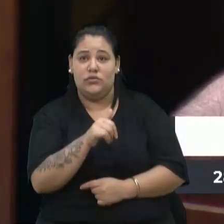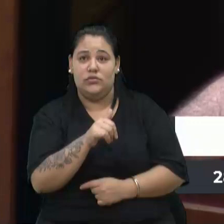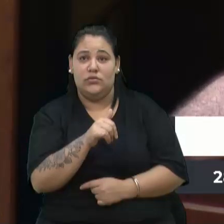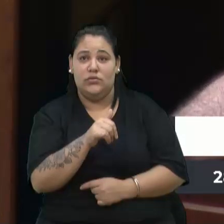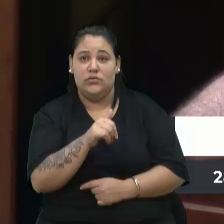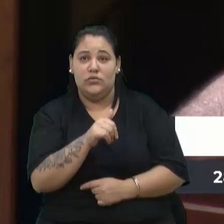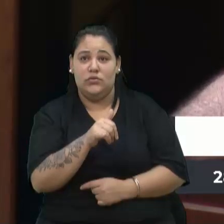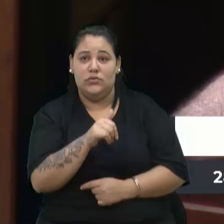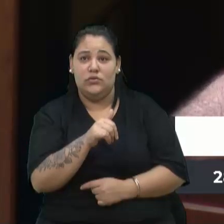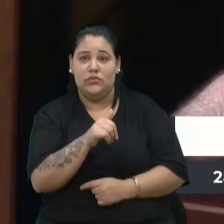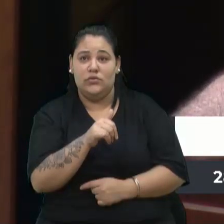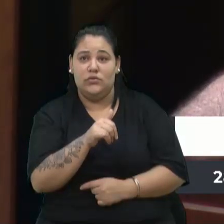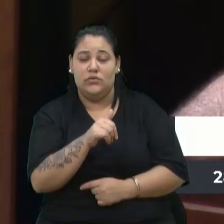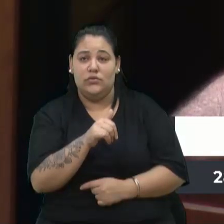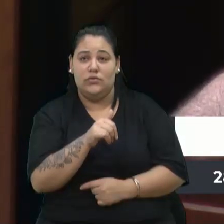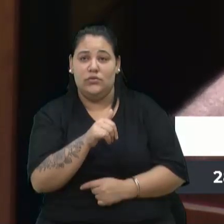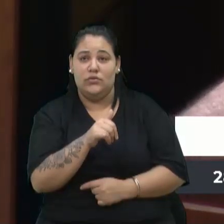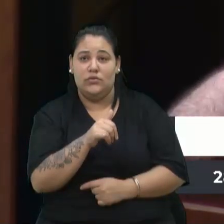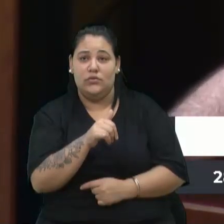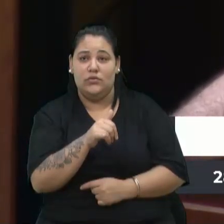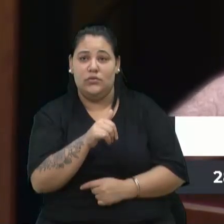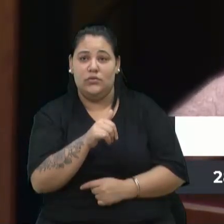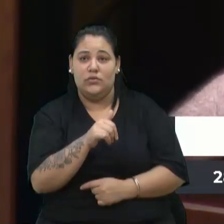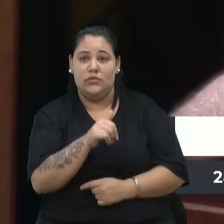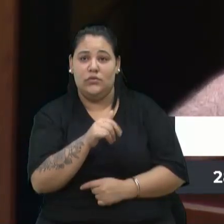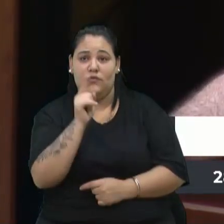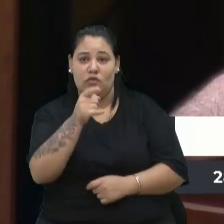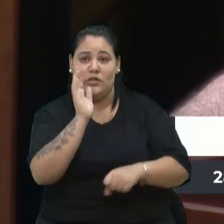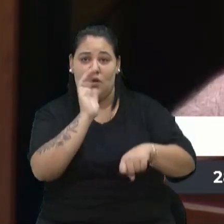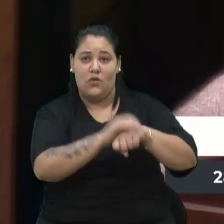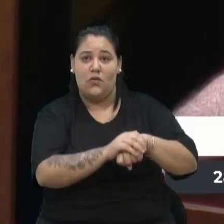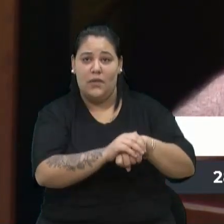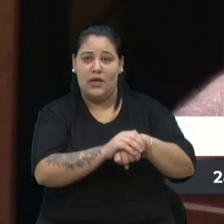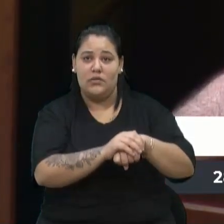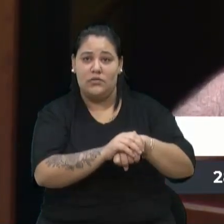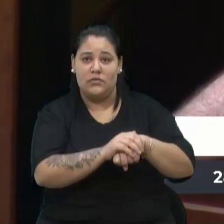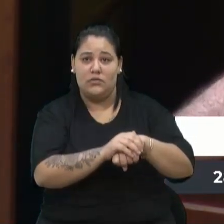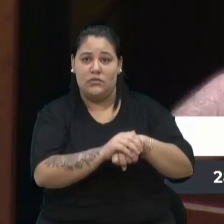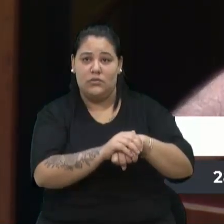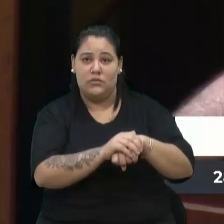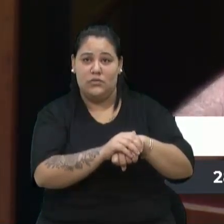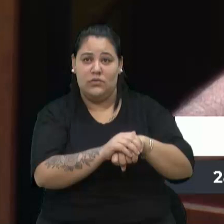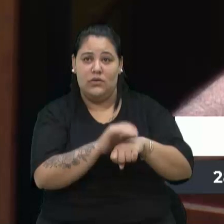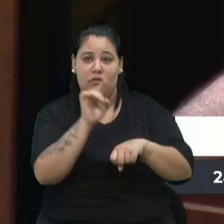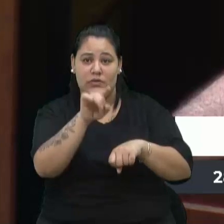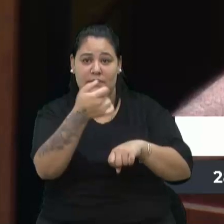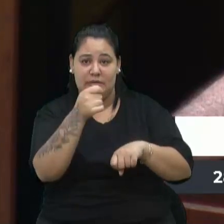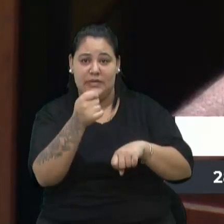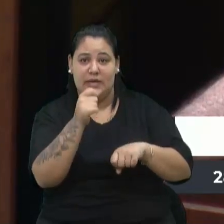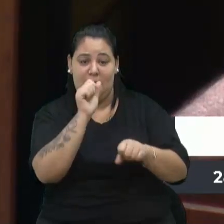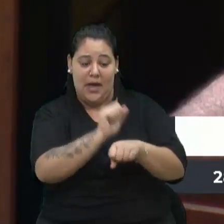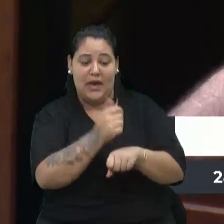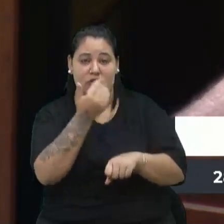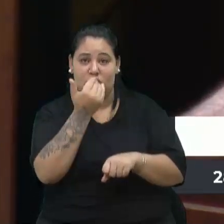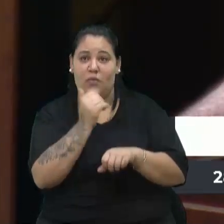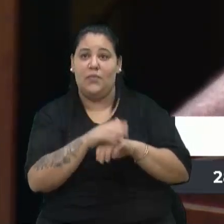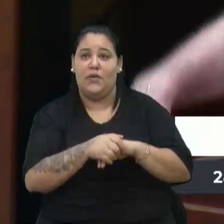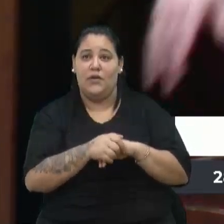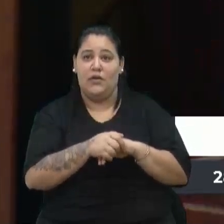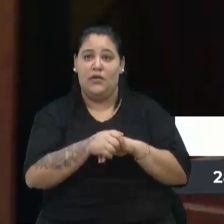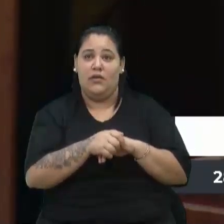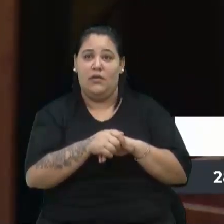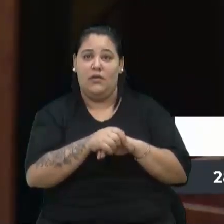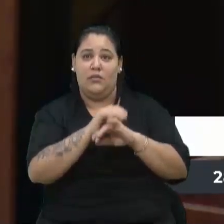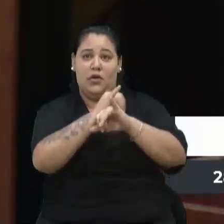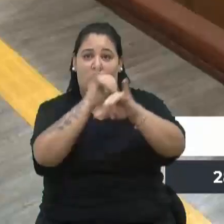na fome no Brasil. O senhor é o culpado. O senhor tem que parar de comer. Mas na campanha